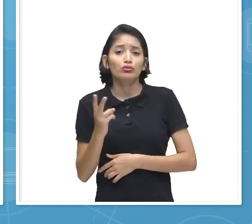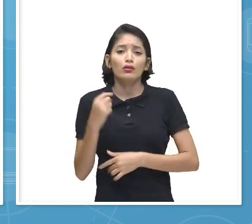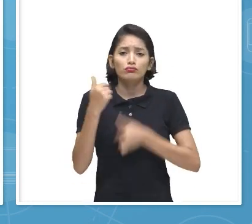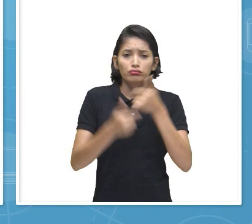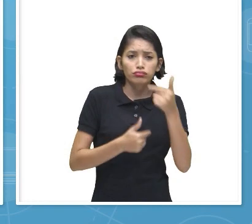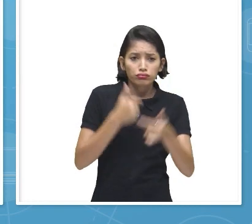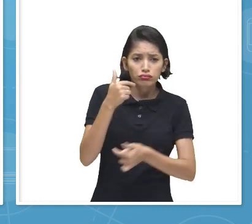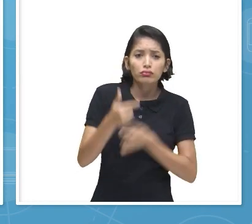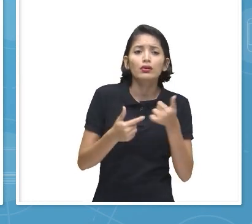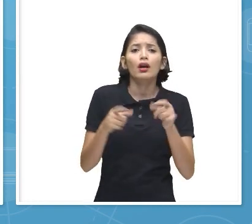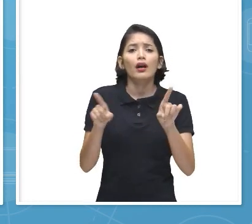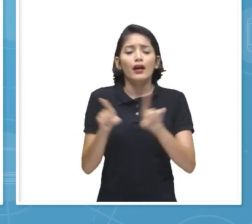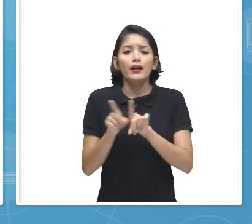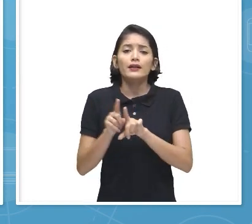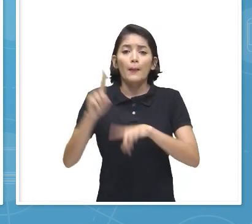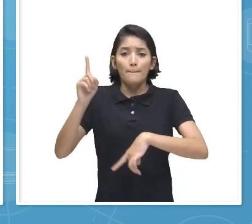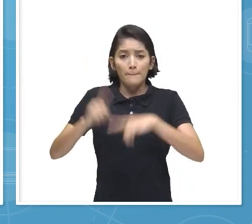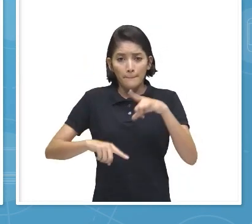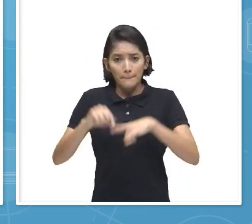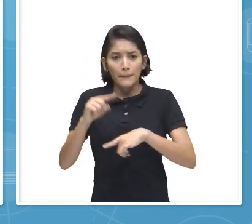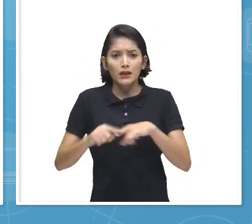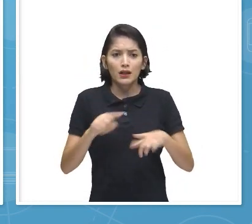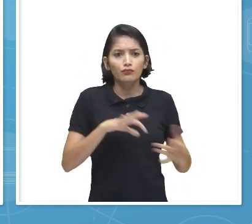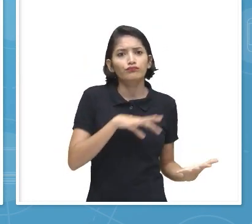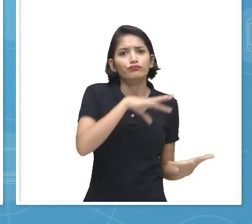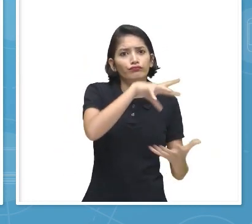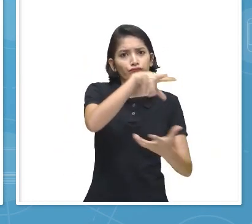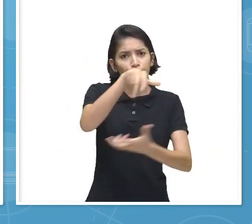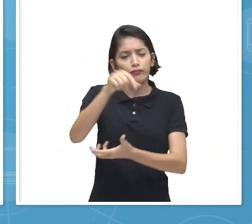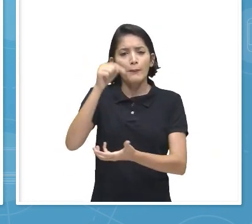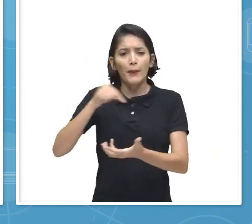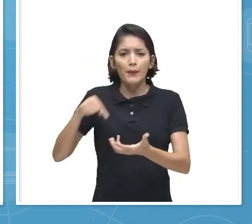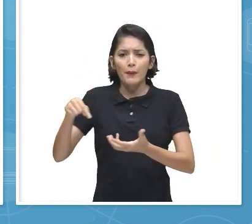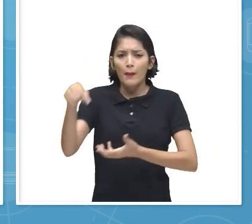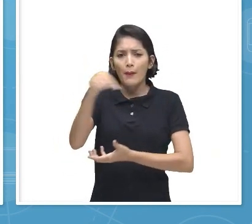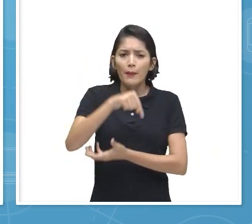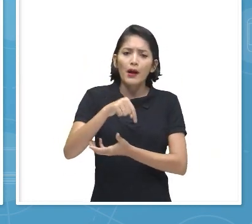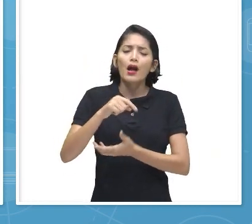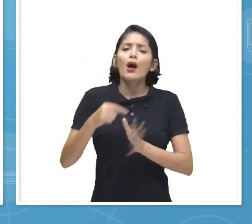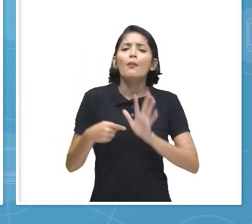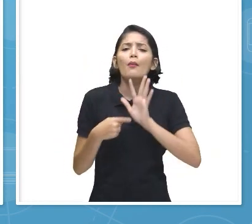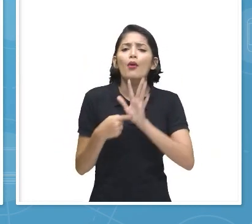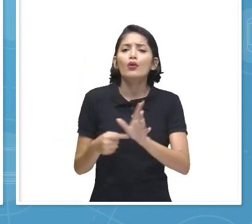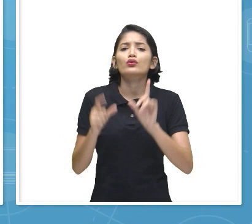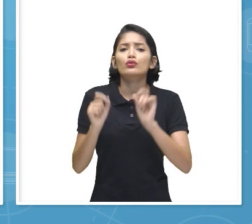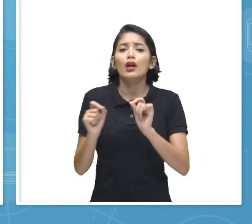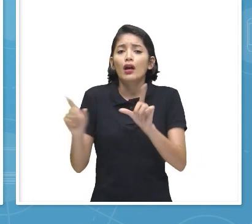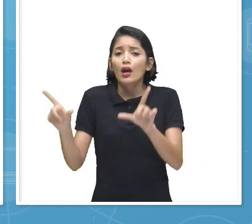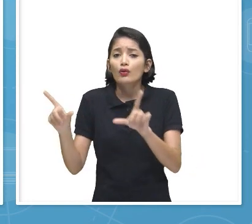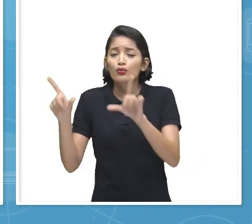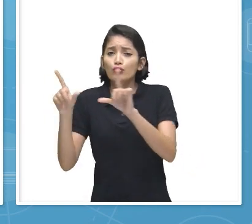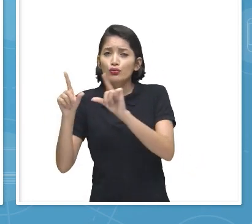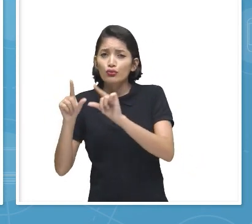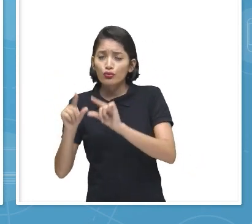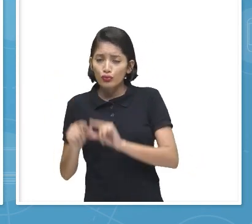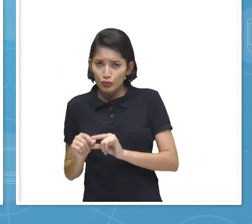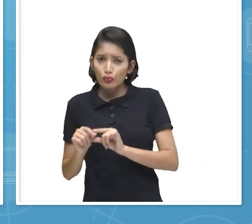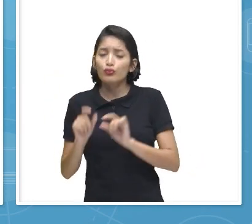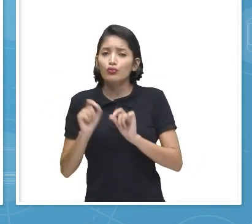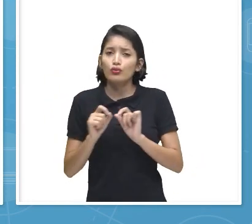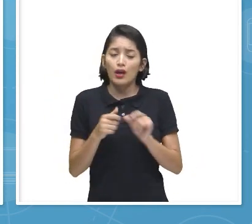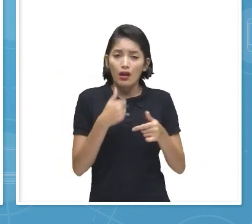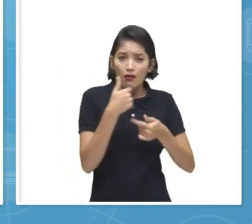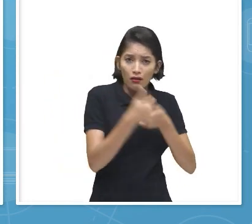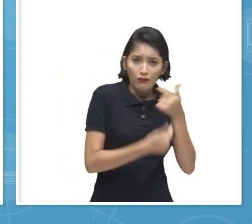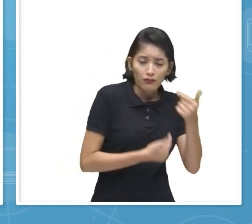livre circulação de produtos em todo o mundo proporciona a diminuição dos custos e maior